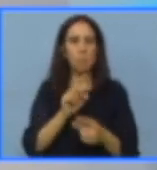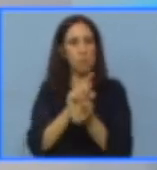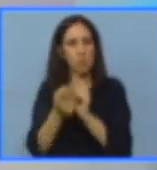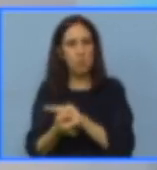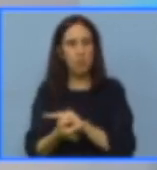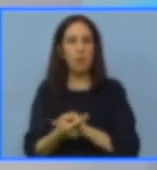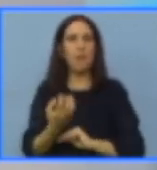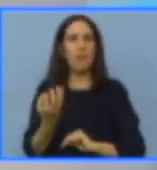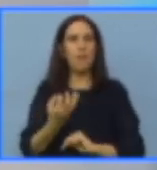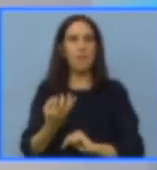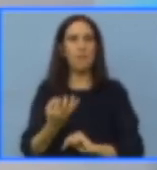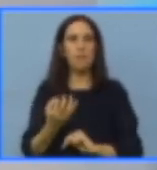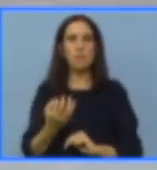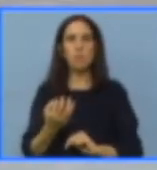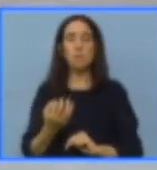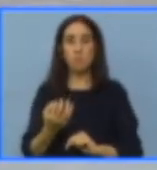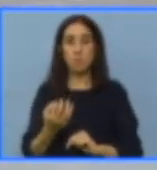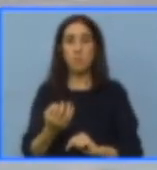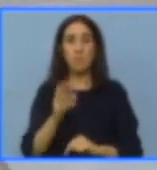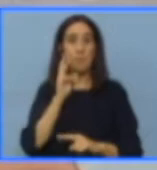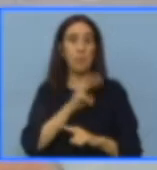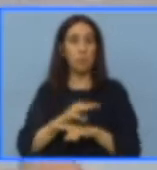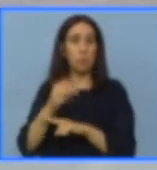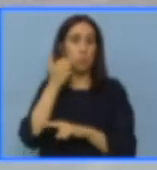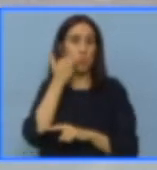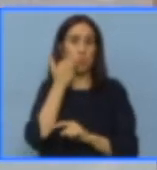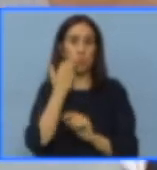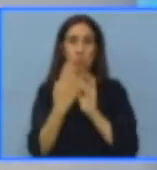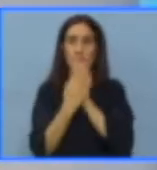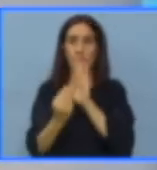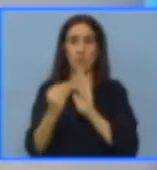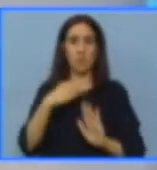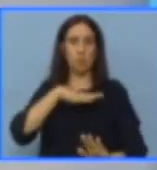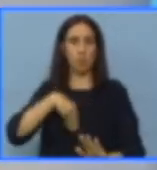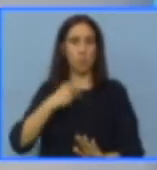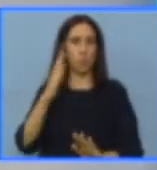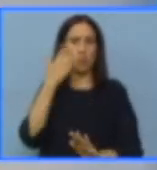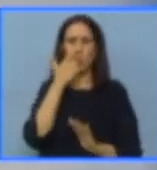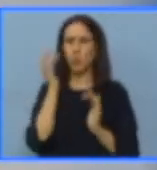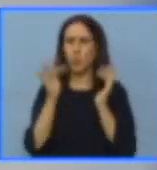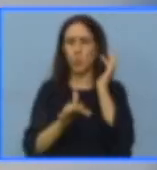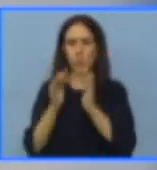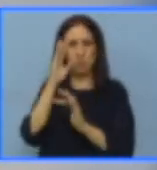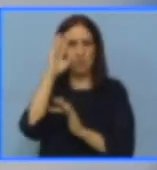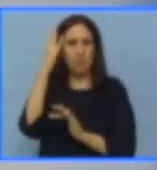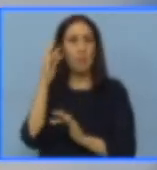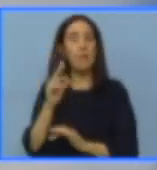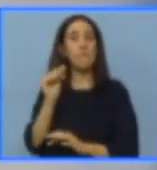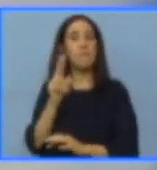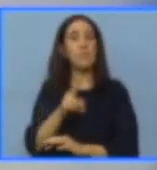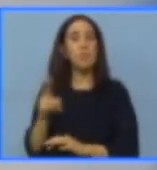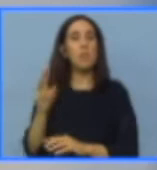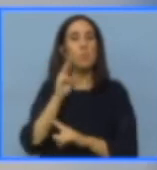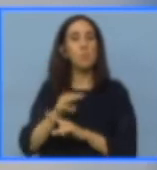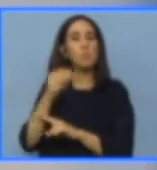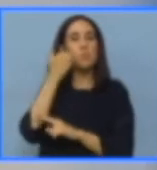apesar de serem um museu, enfim, de referência mundial, com rios de visitantes, como se sabe, os museus do Vaticano não têm